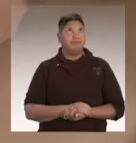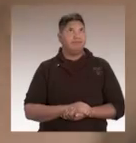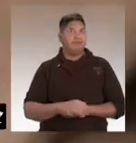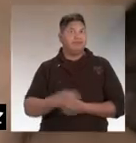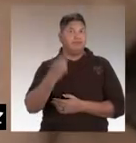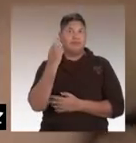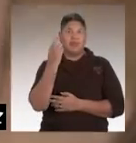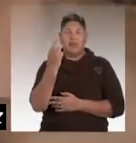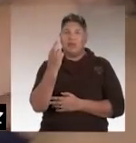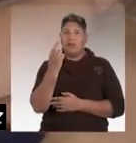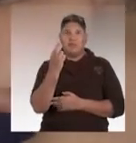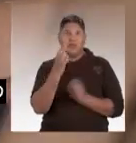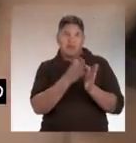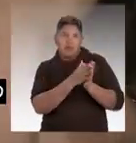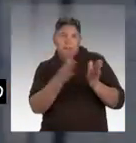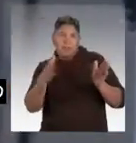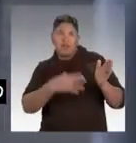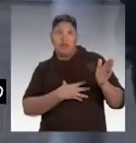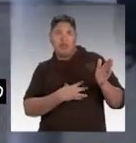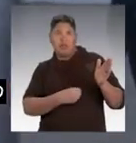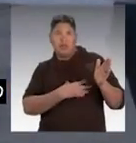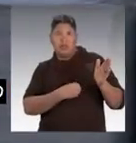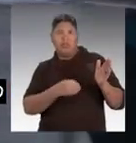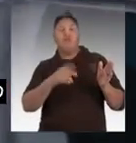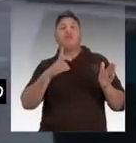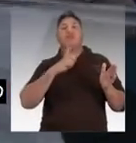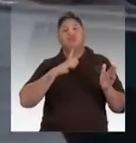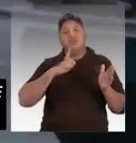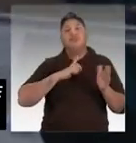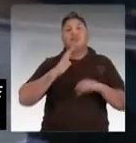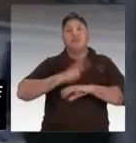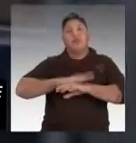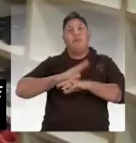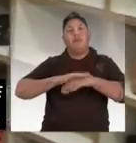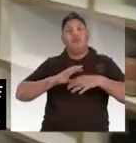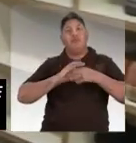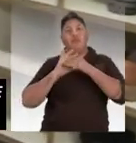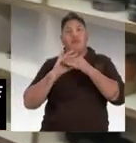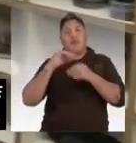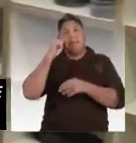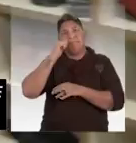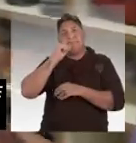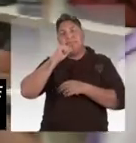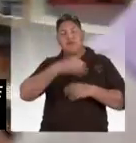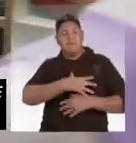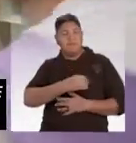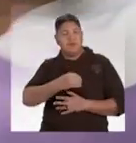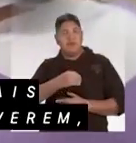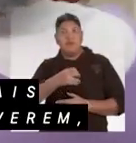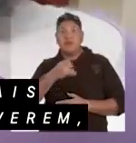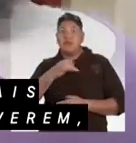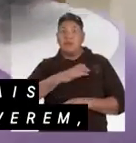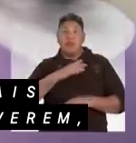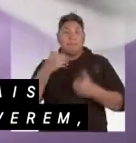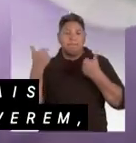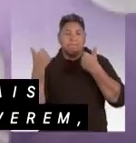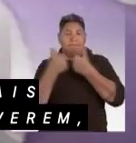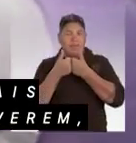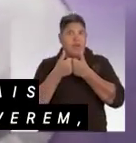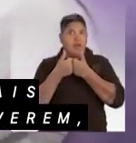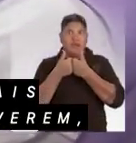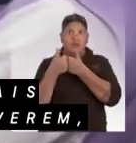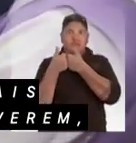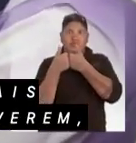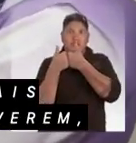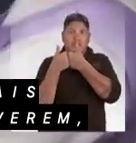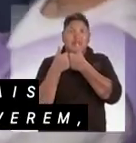Tanto a gravidez quanto o período de amamentação são momentos que unem mãe e filho. Por isso, quanto mais próximos